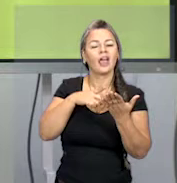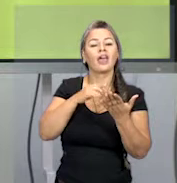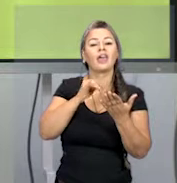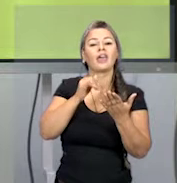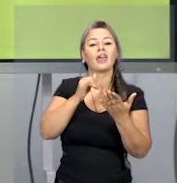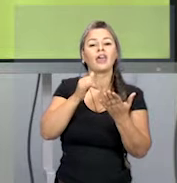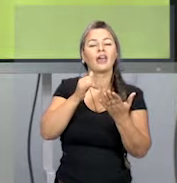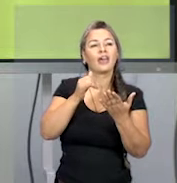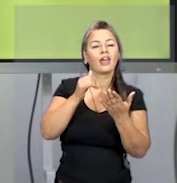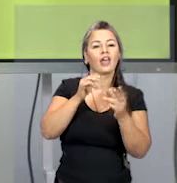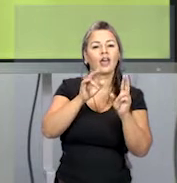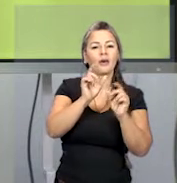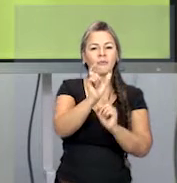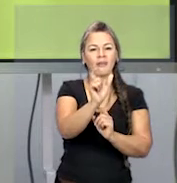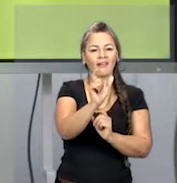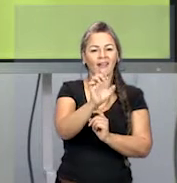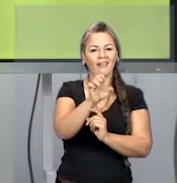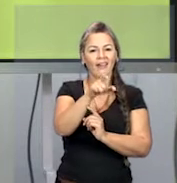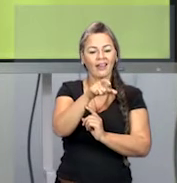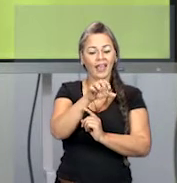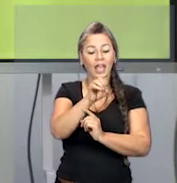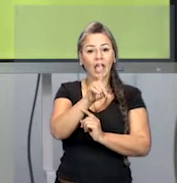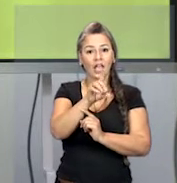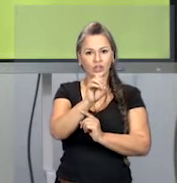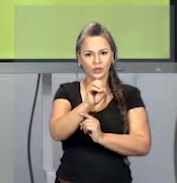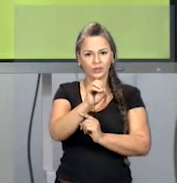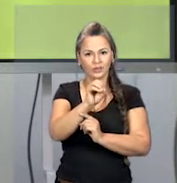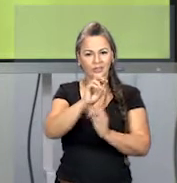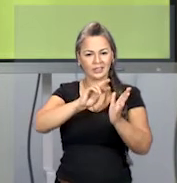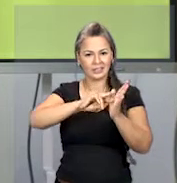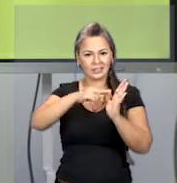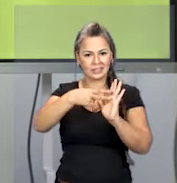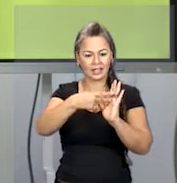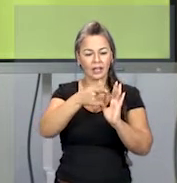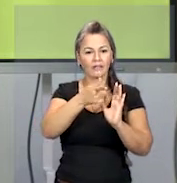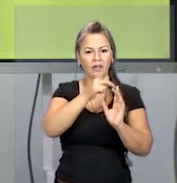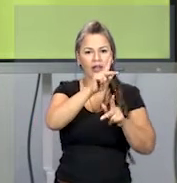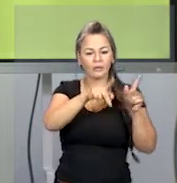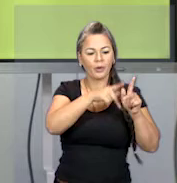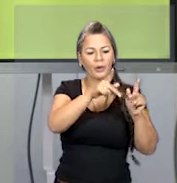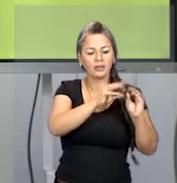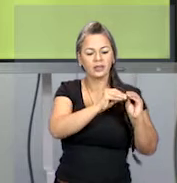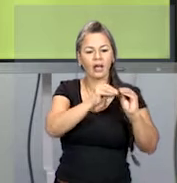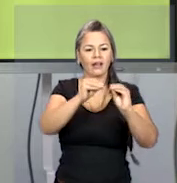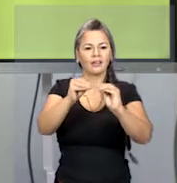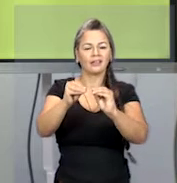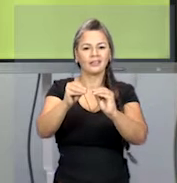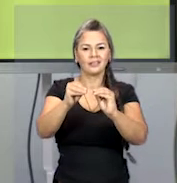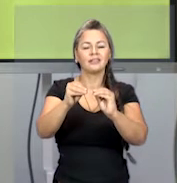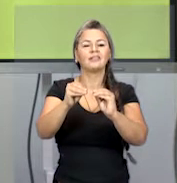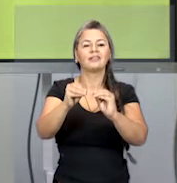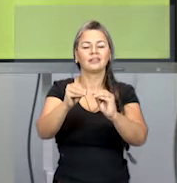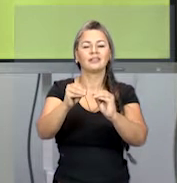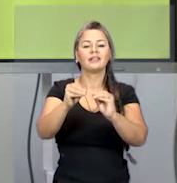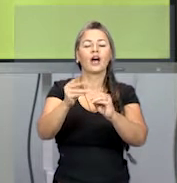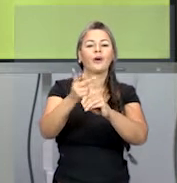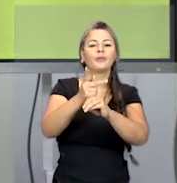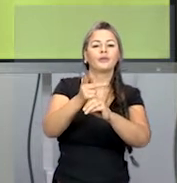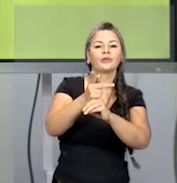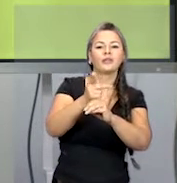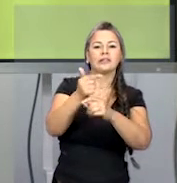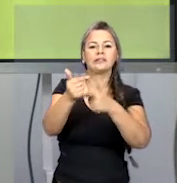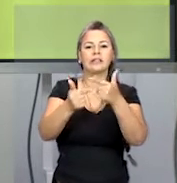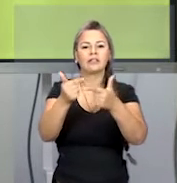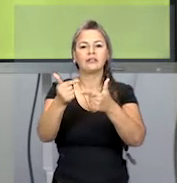êxodo rural, onde as populações elas migram de um espaço para outro. E acaba